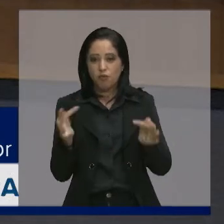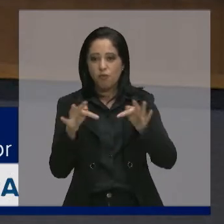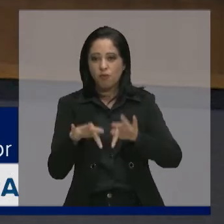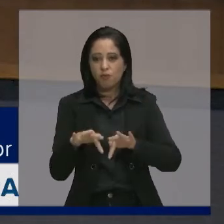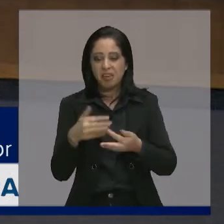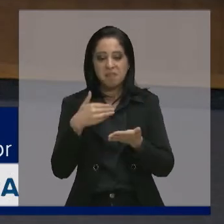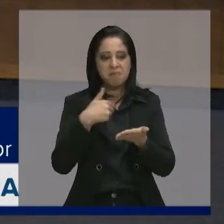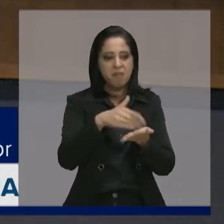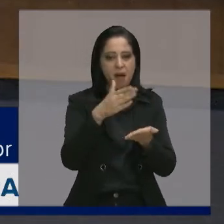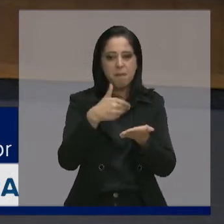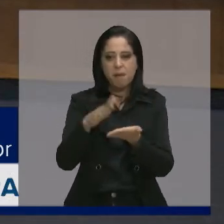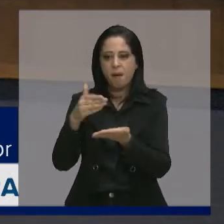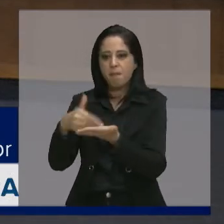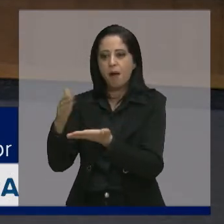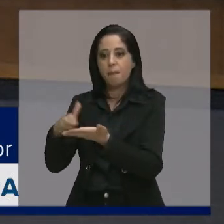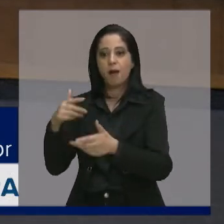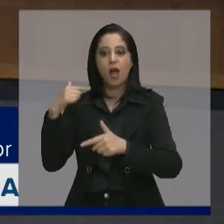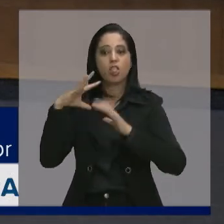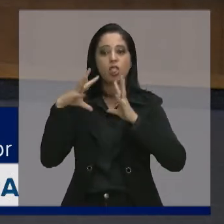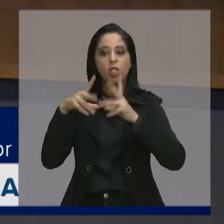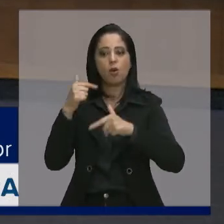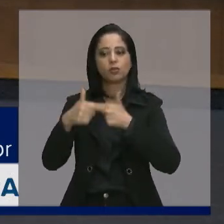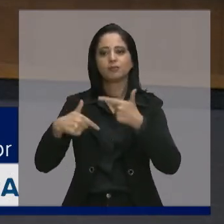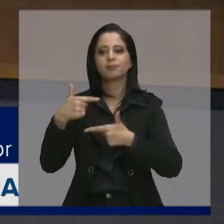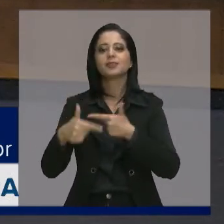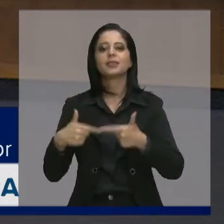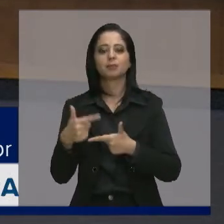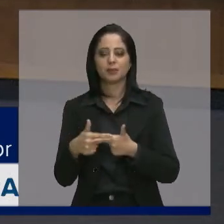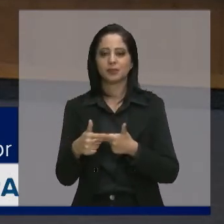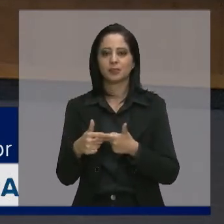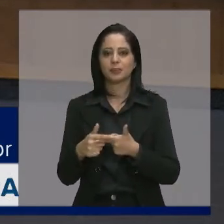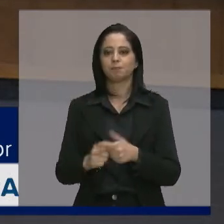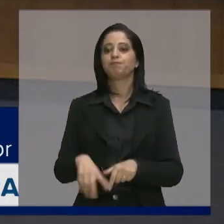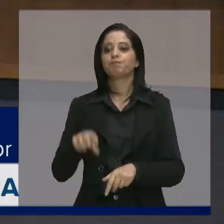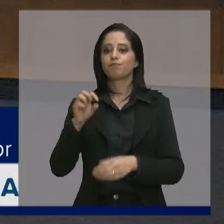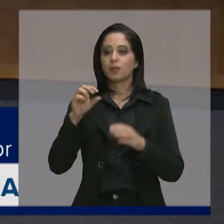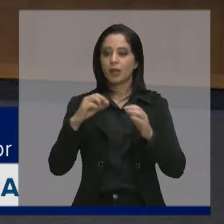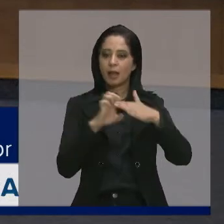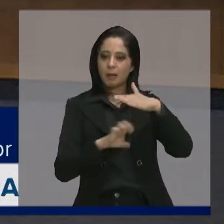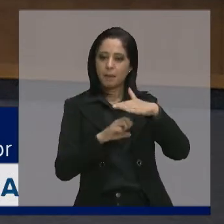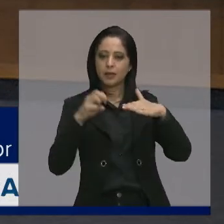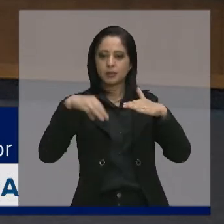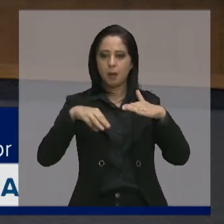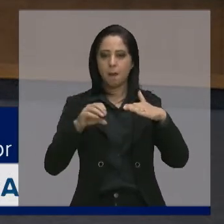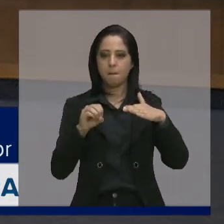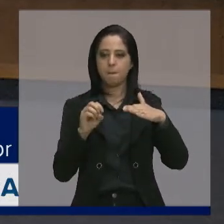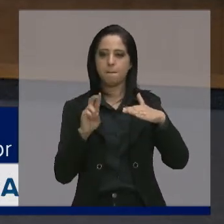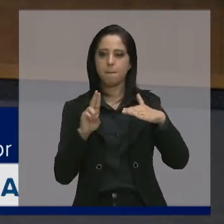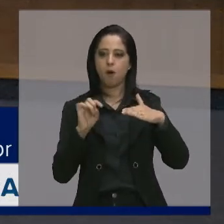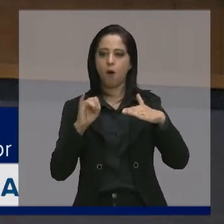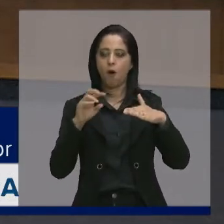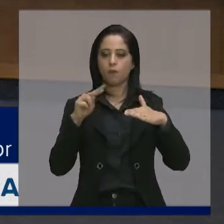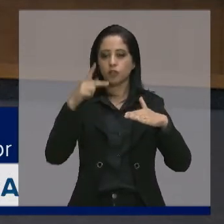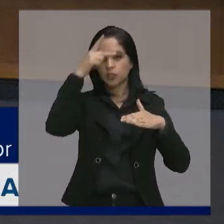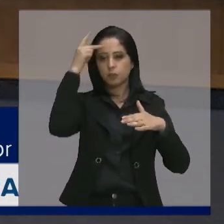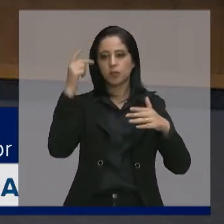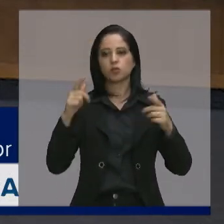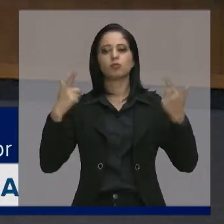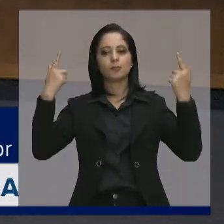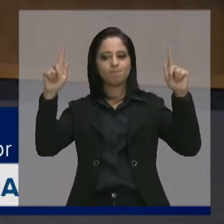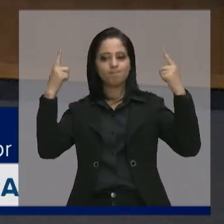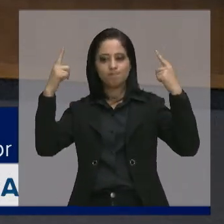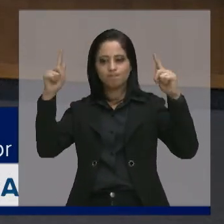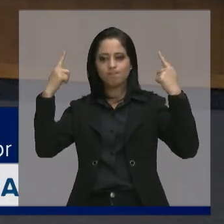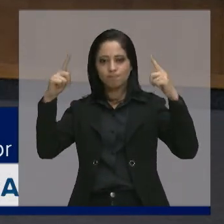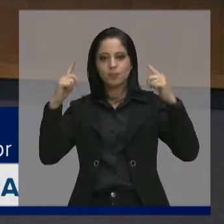por exemplo, os trabalhadores fizeram a greve na última sexta-feira e a empresa suspendeu